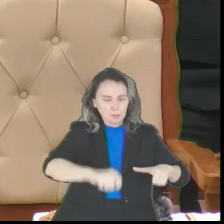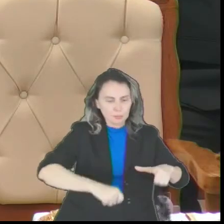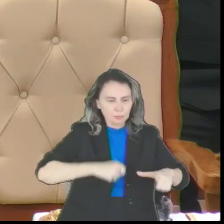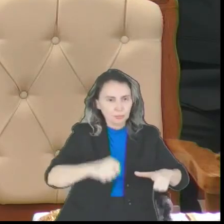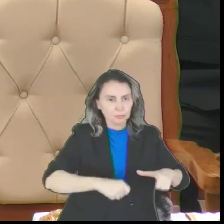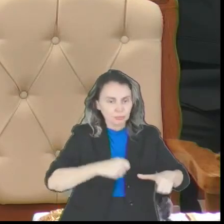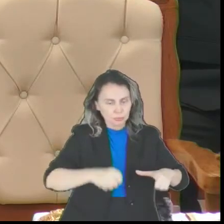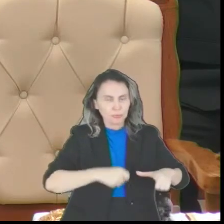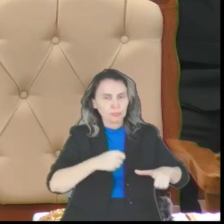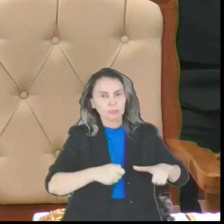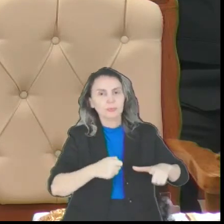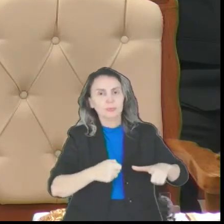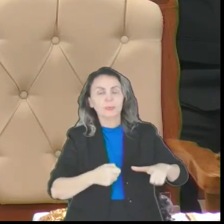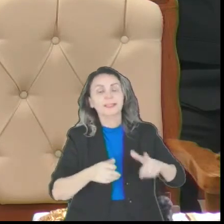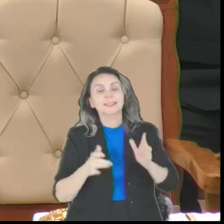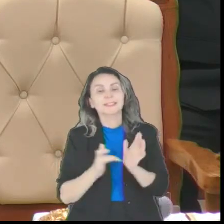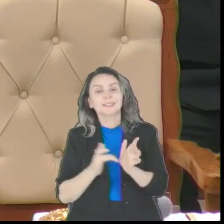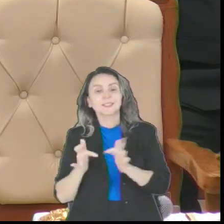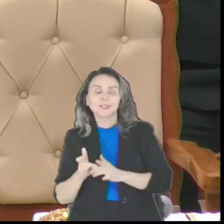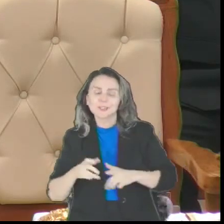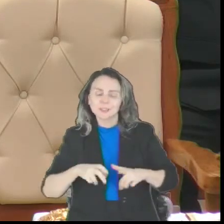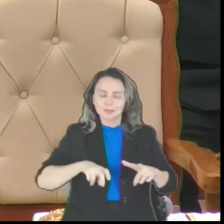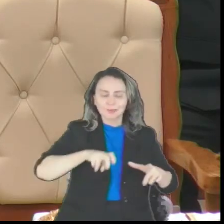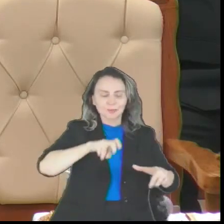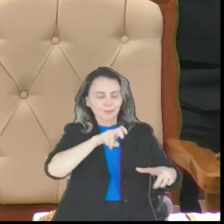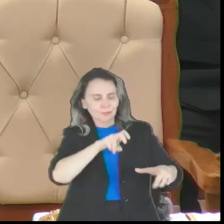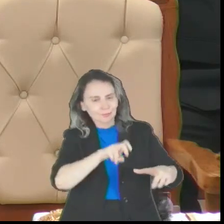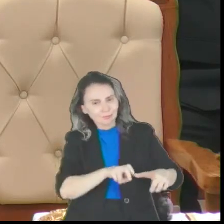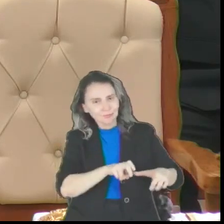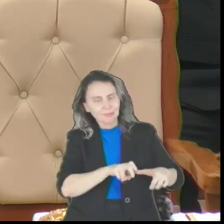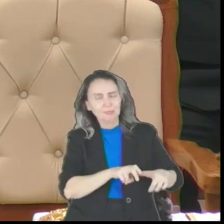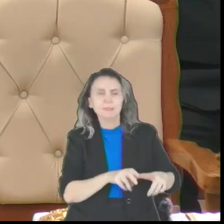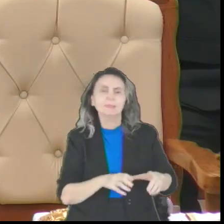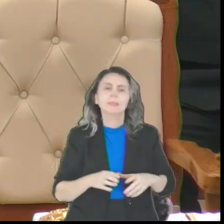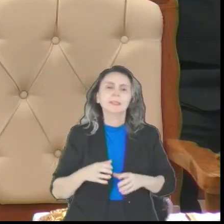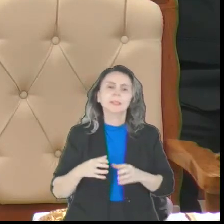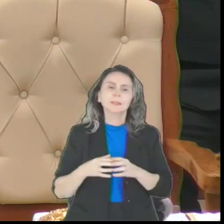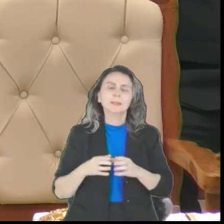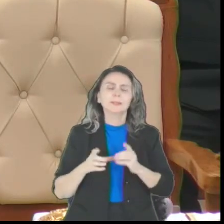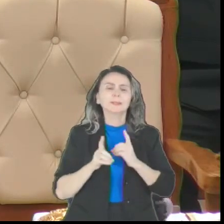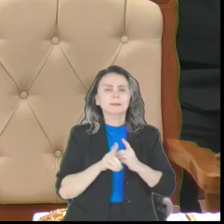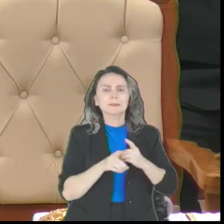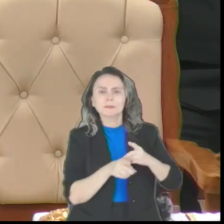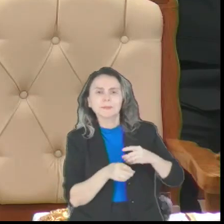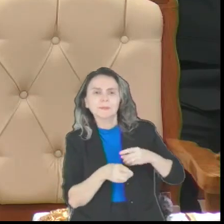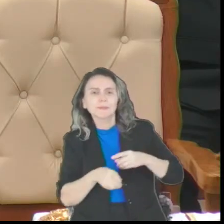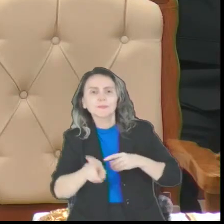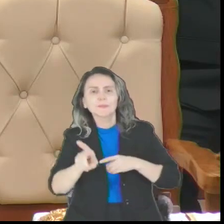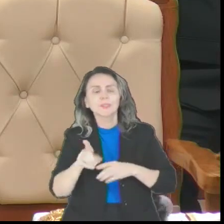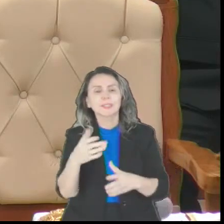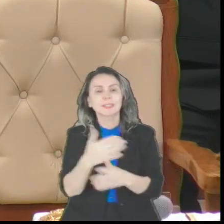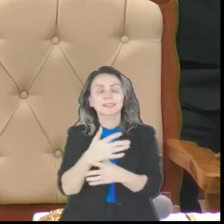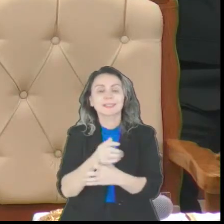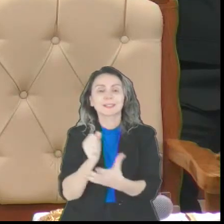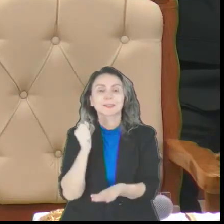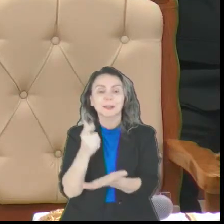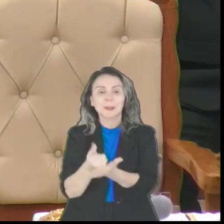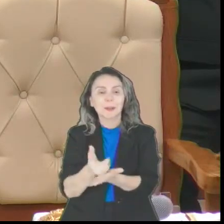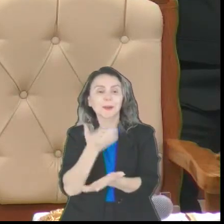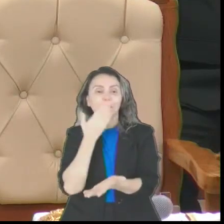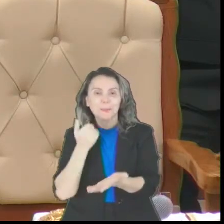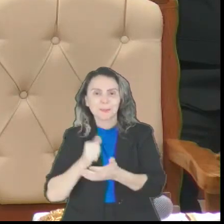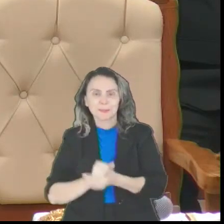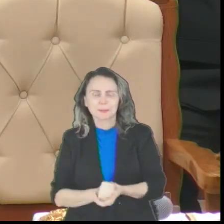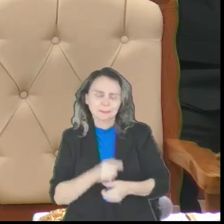Os apóstolos vão comprar comida, vão para a cidade, e ele fica sentado junto ao poço. E lá pelo meio-dia